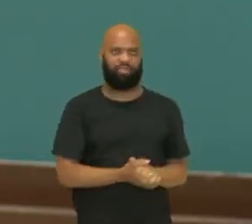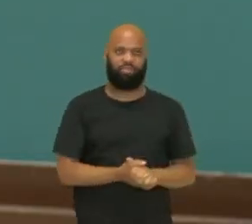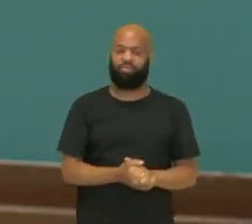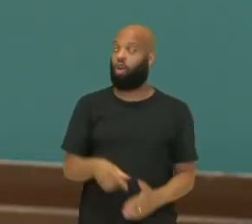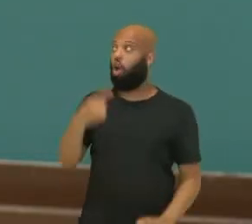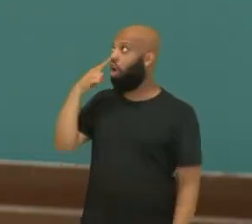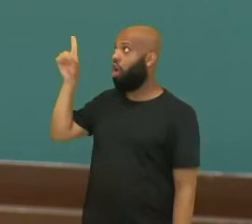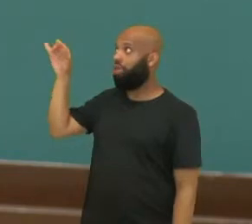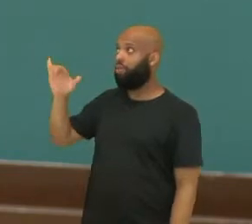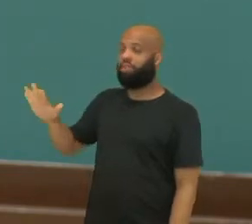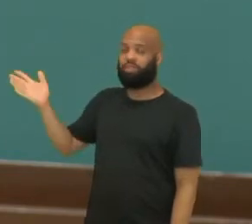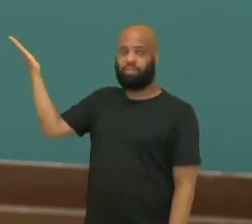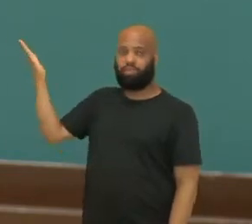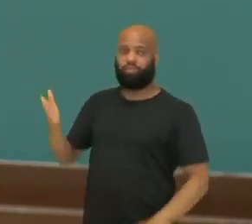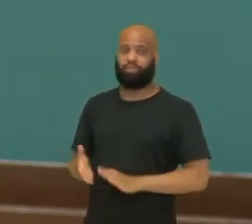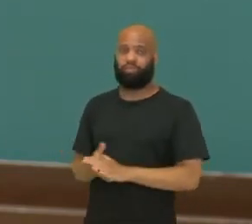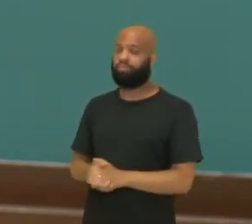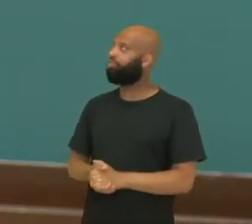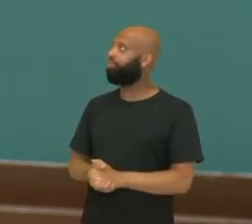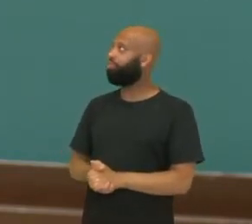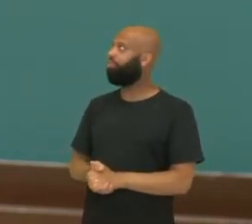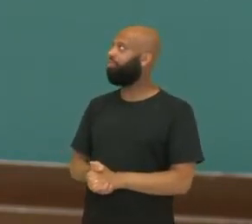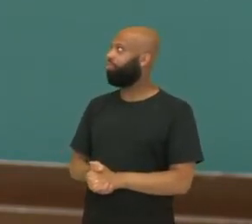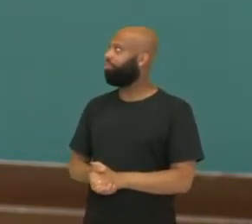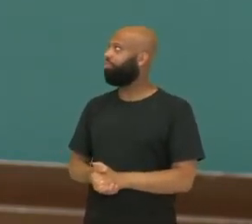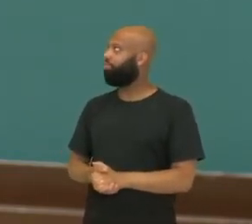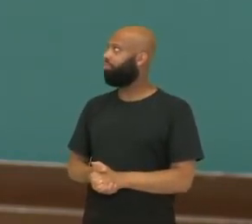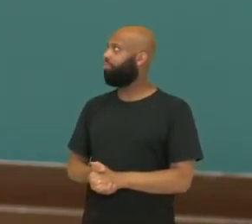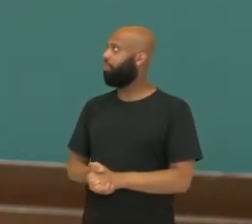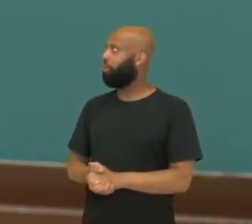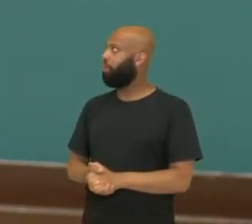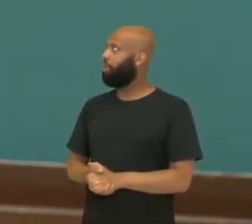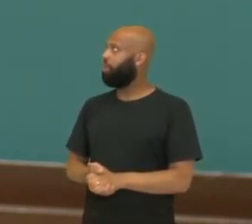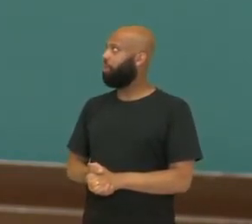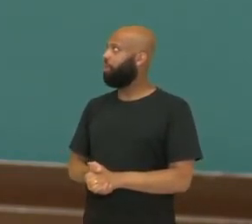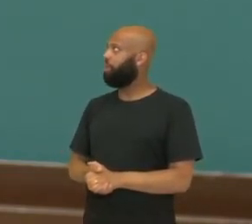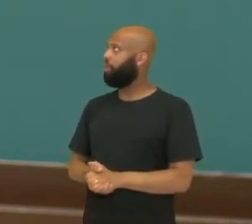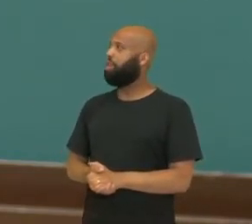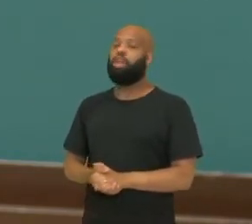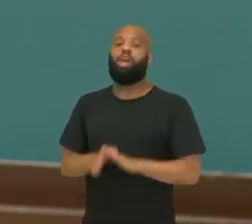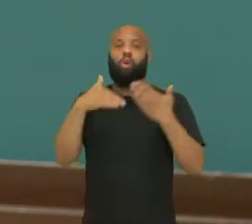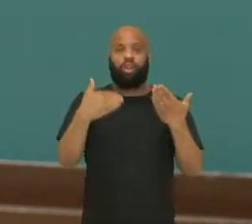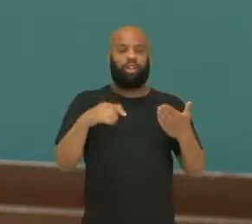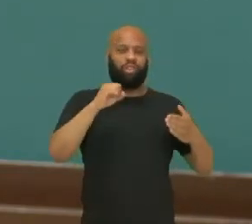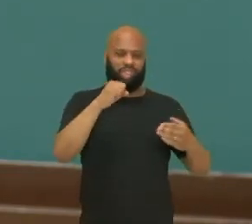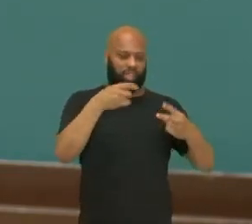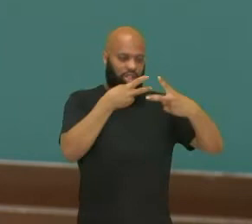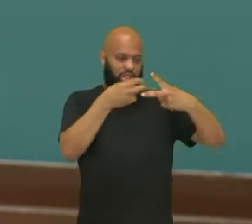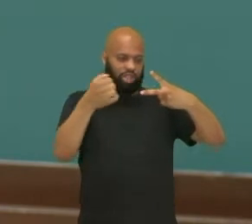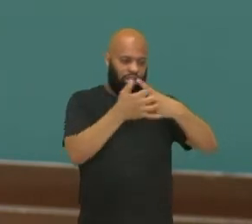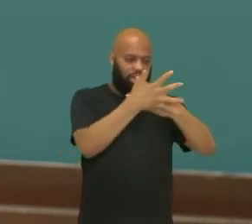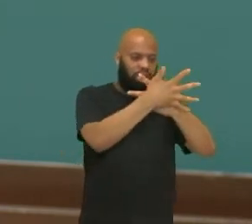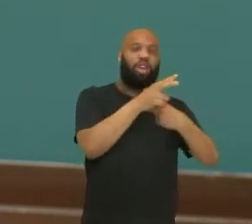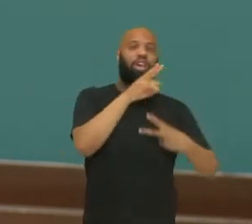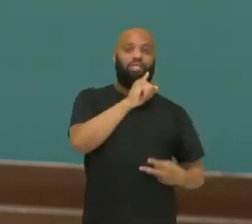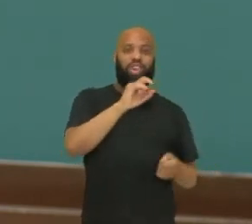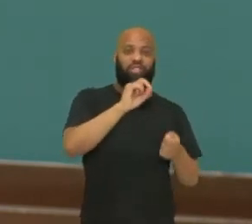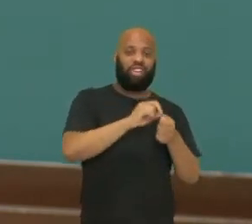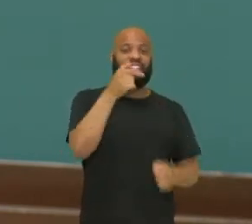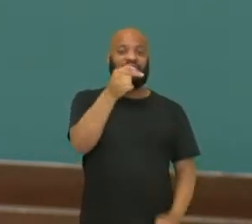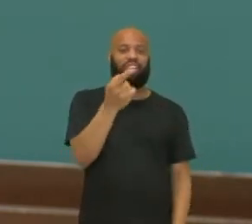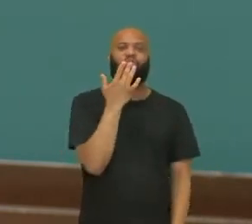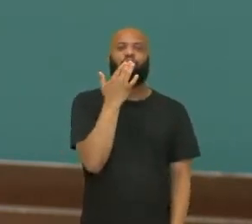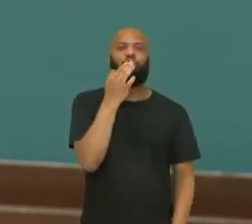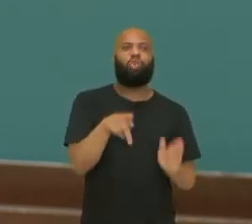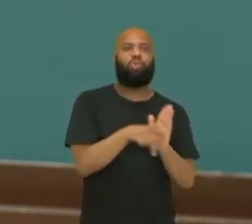um prisma, essa luz branca ela vai se decompor nas 7 cores que compõem o arco-íris. Se você reparar bem,